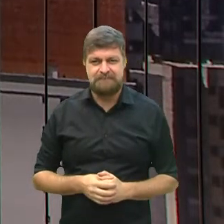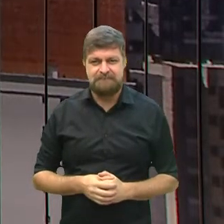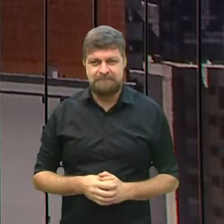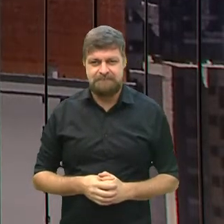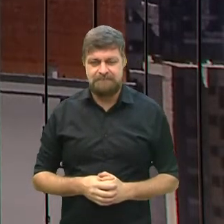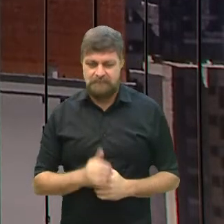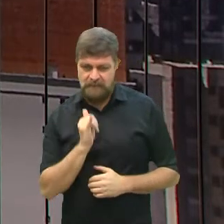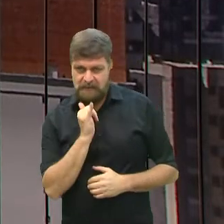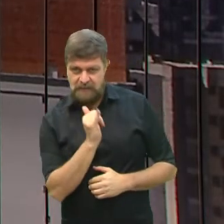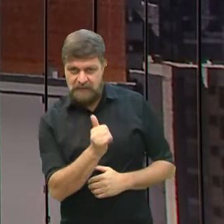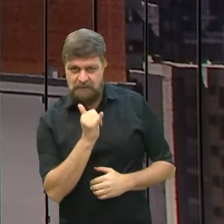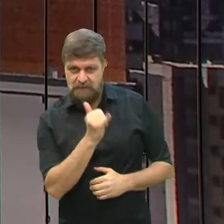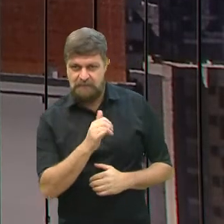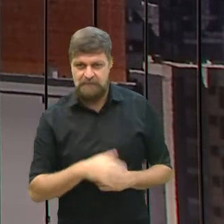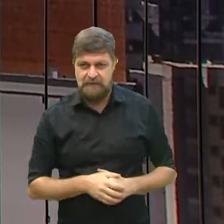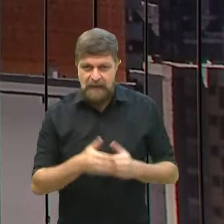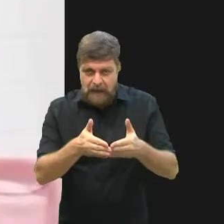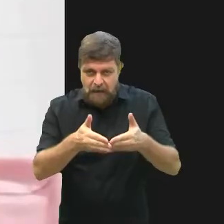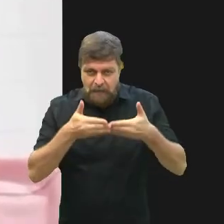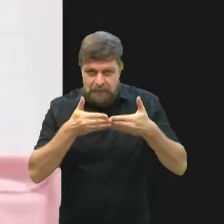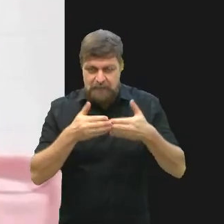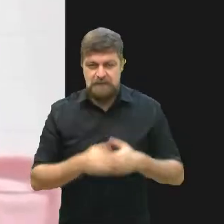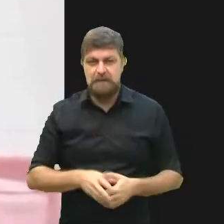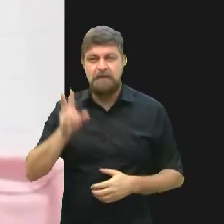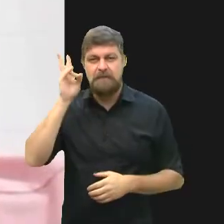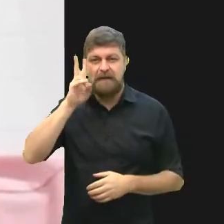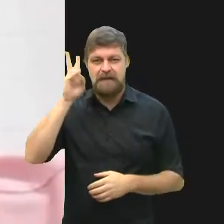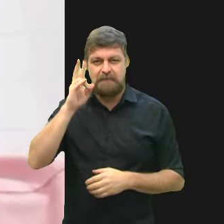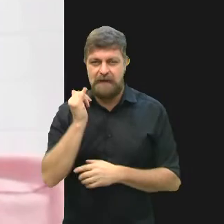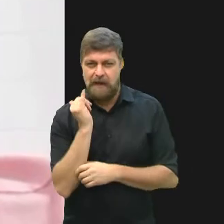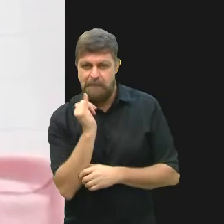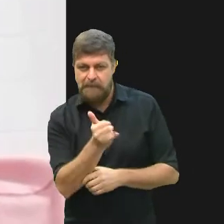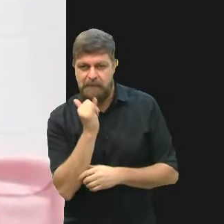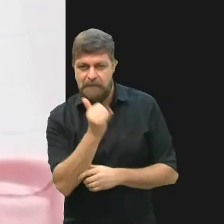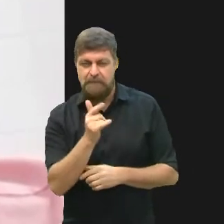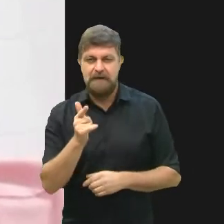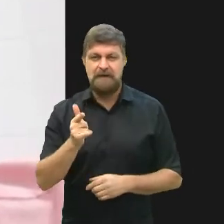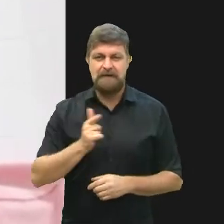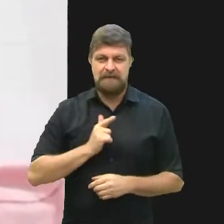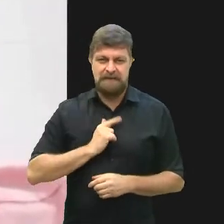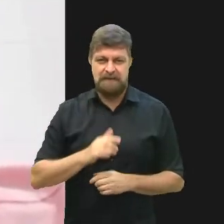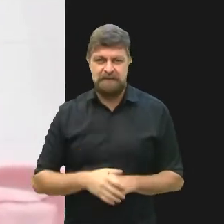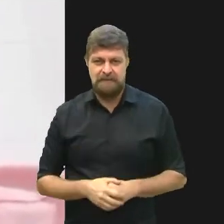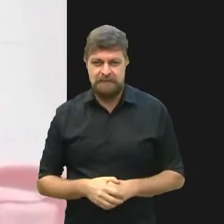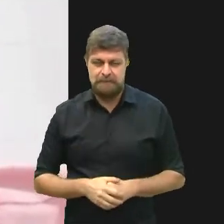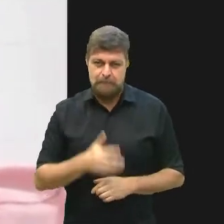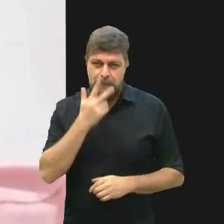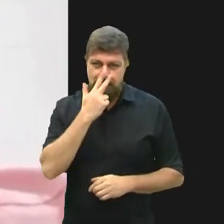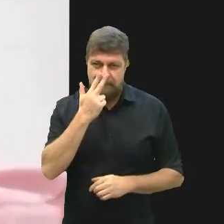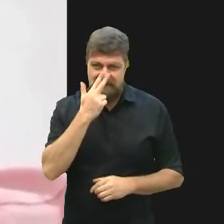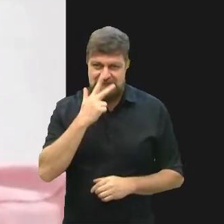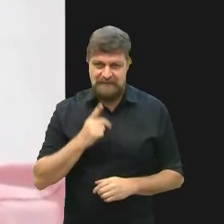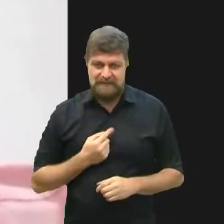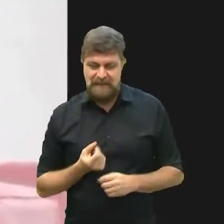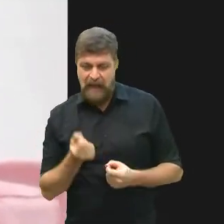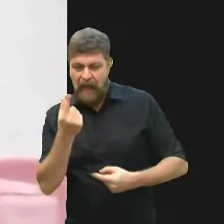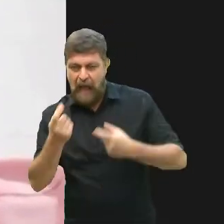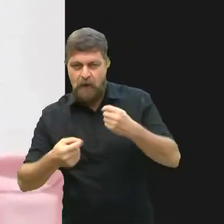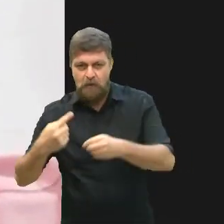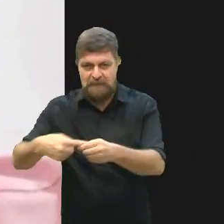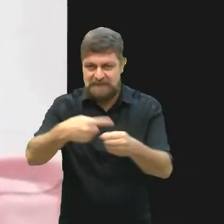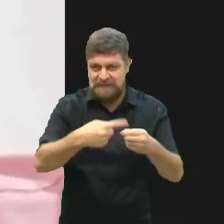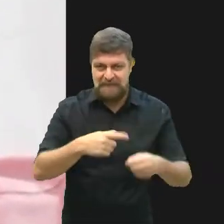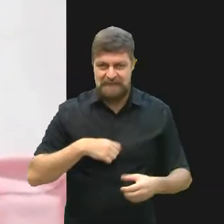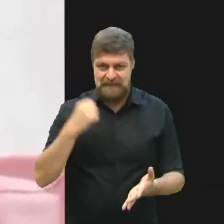Eu vou falar disso só pedindo licença para ressaltar, né, que eu posso dar a imagem, posso ter dado a imagem de que alguma cidade tem nota